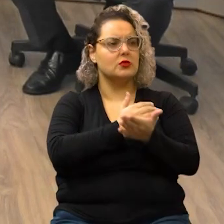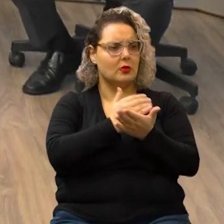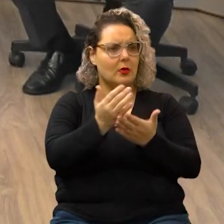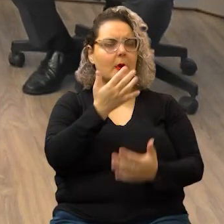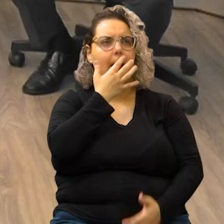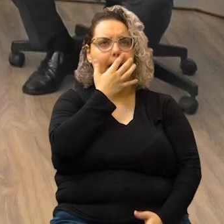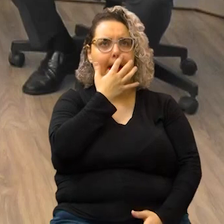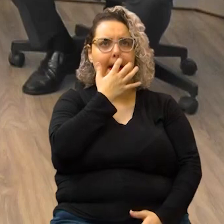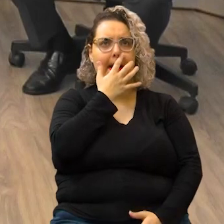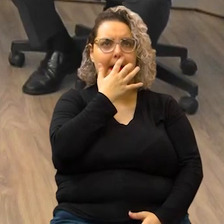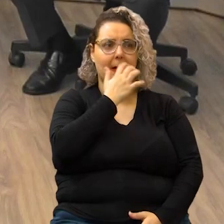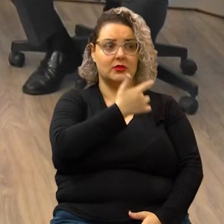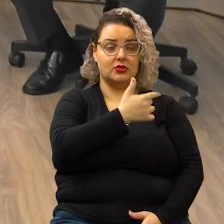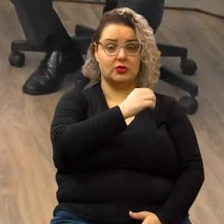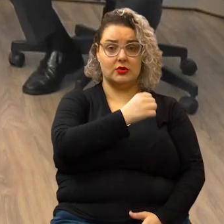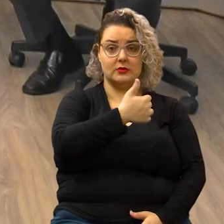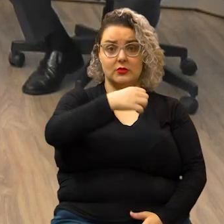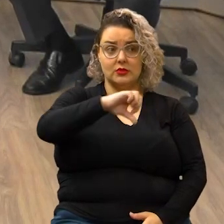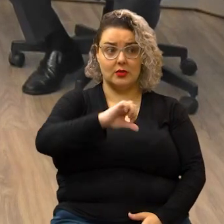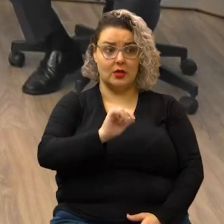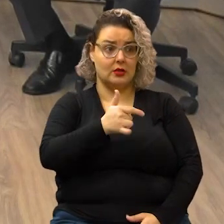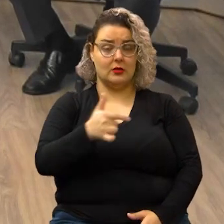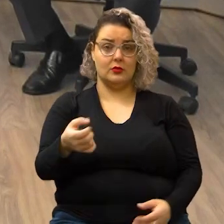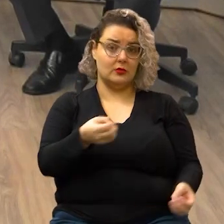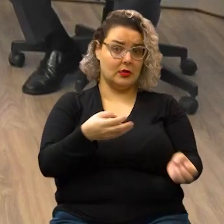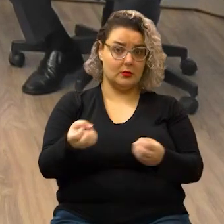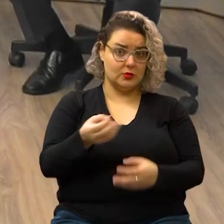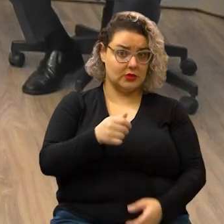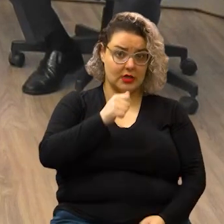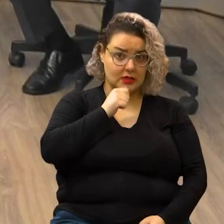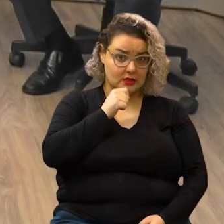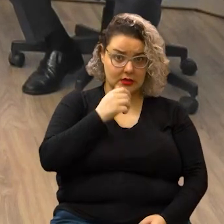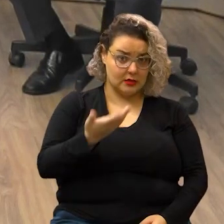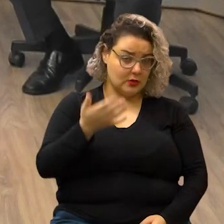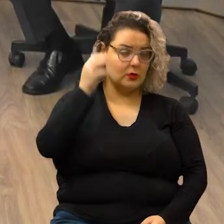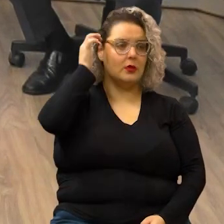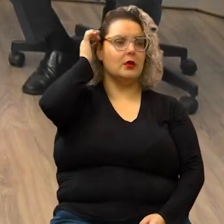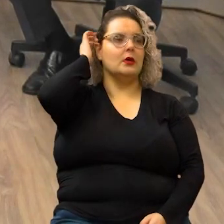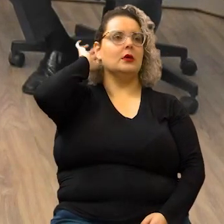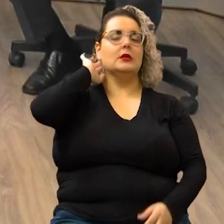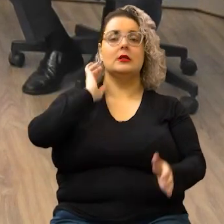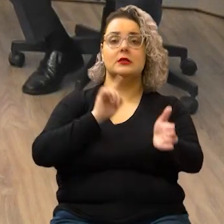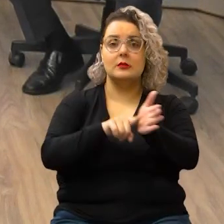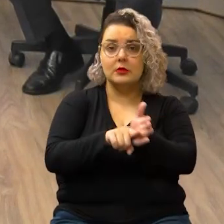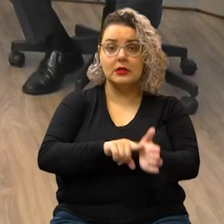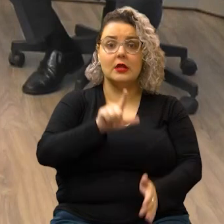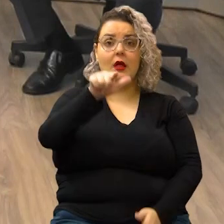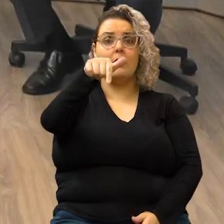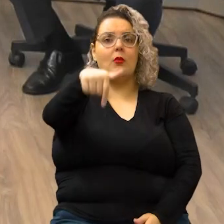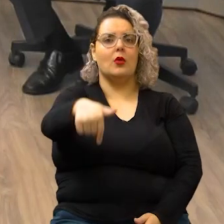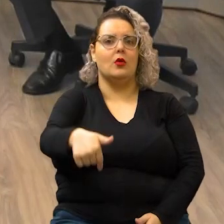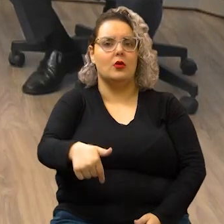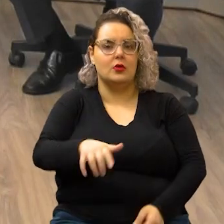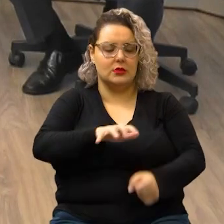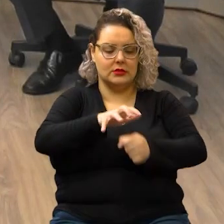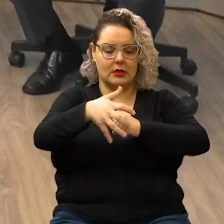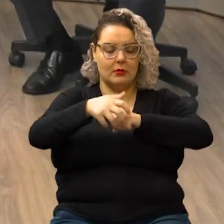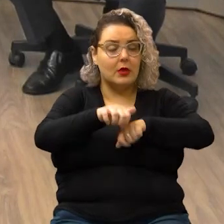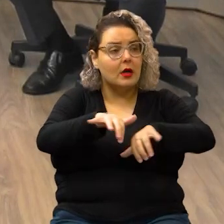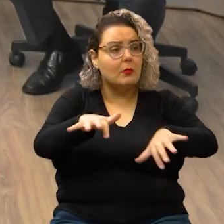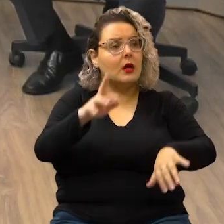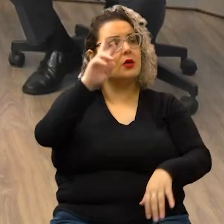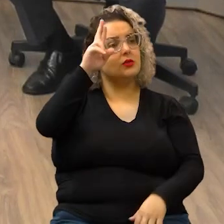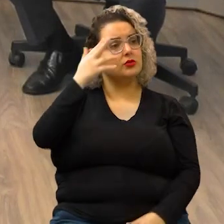ainda, né, de 2019, nós não temos uma atualização dessa pesquisa período pós-pandemia, mas o senhor